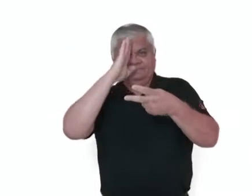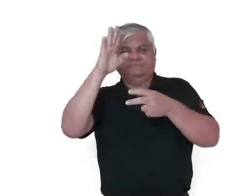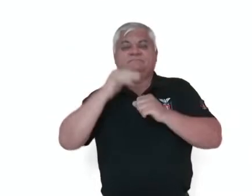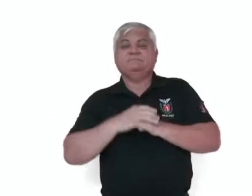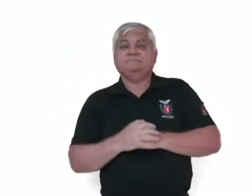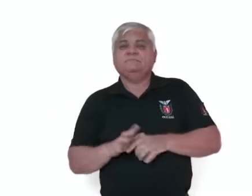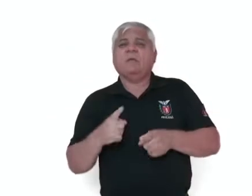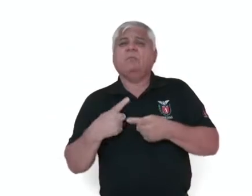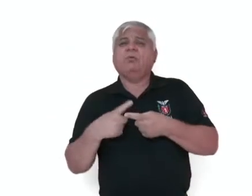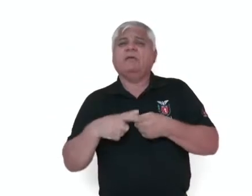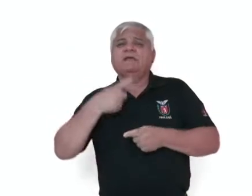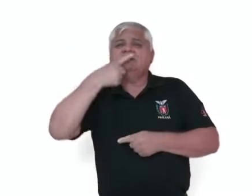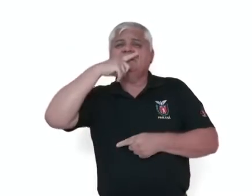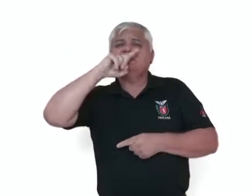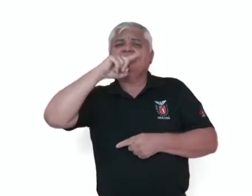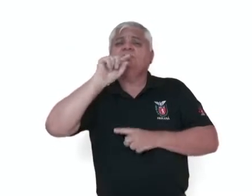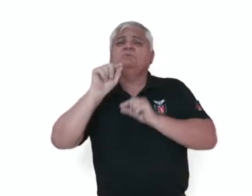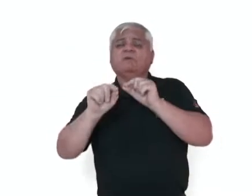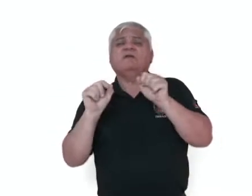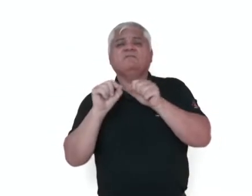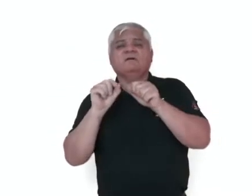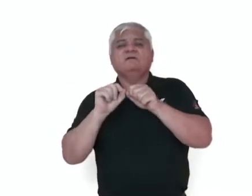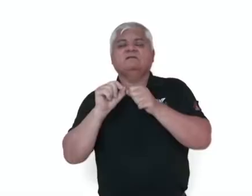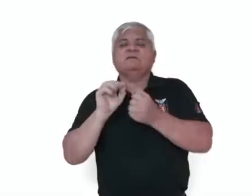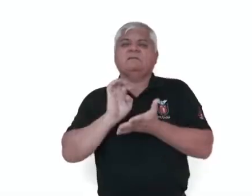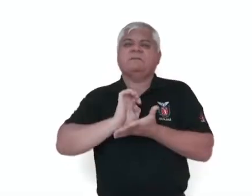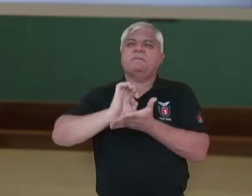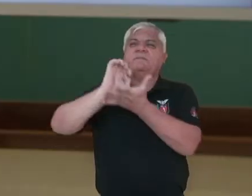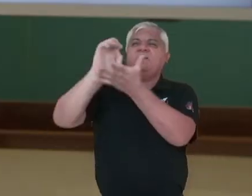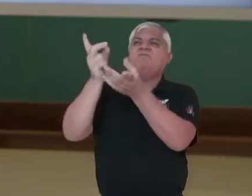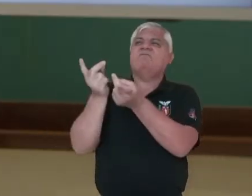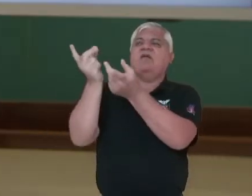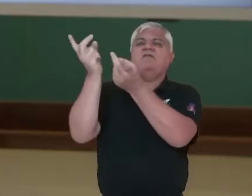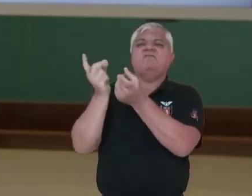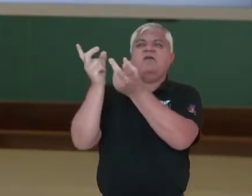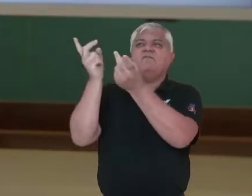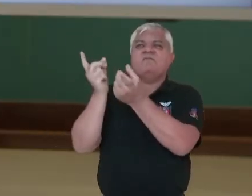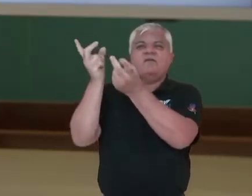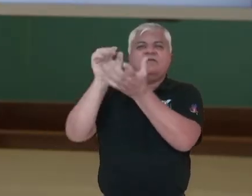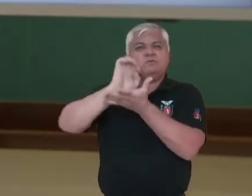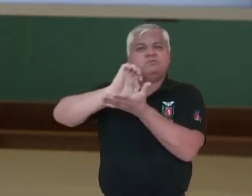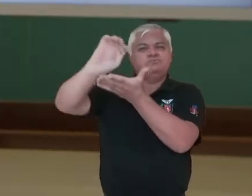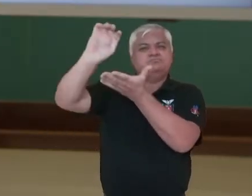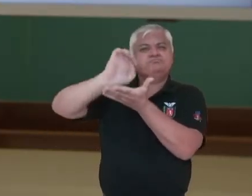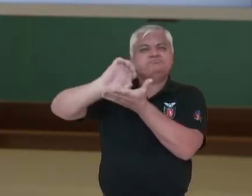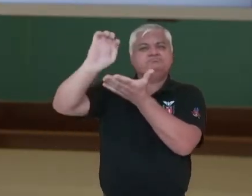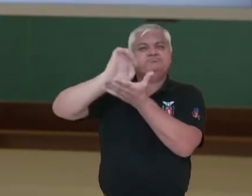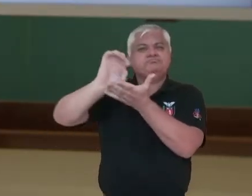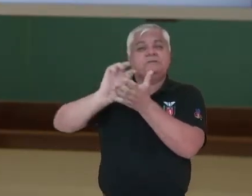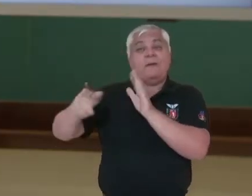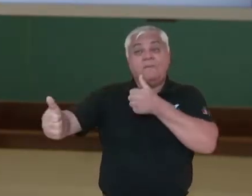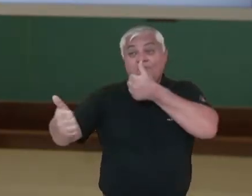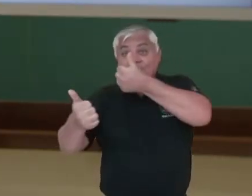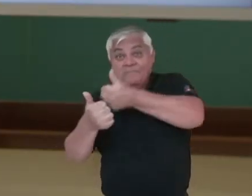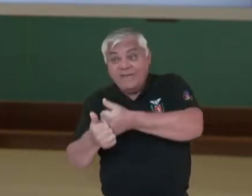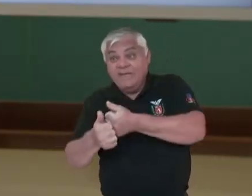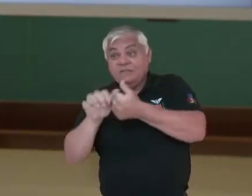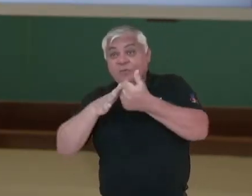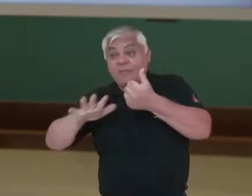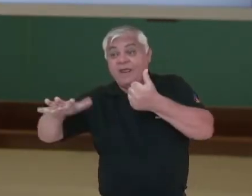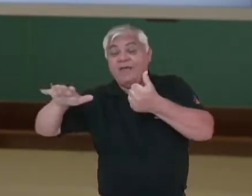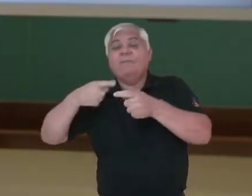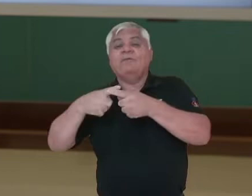produção era destinada à exportação? Por isso se desenvolvia no litoral, ficava mais perto ali para